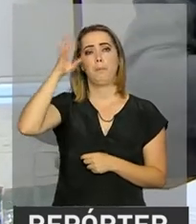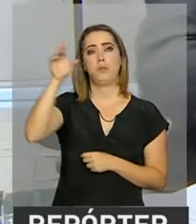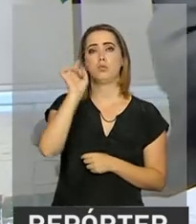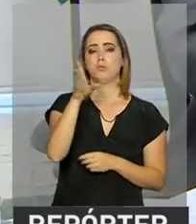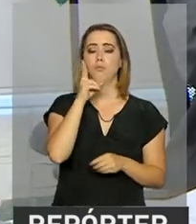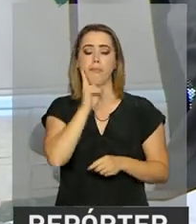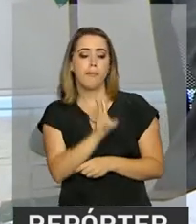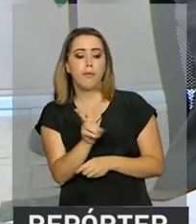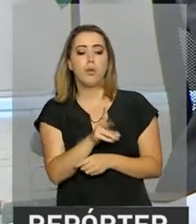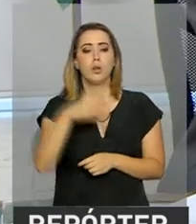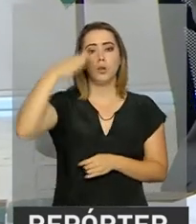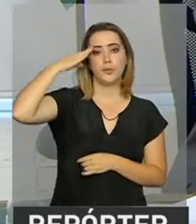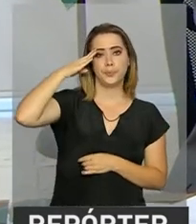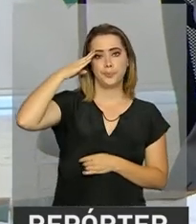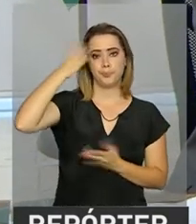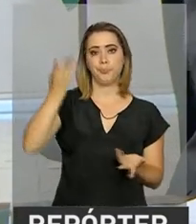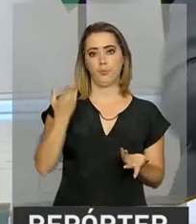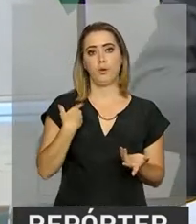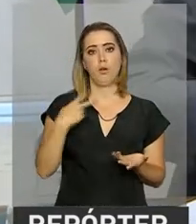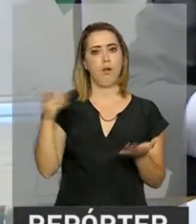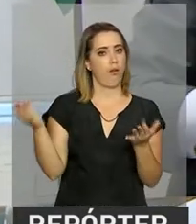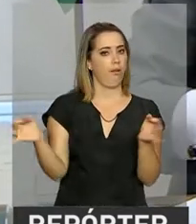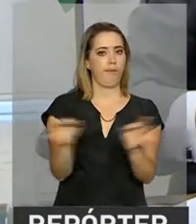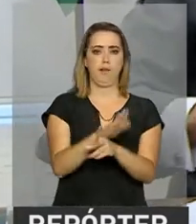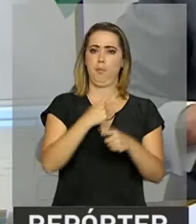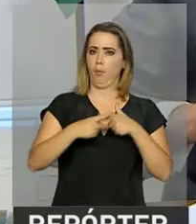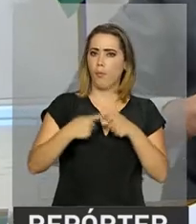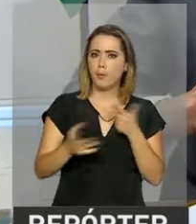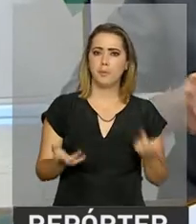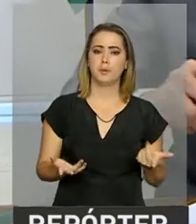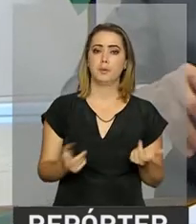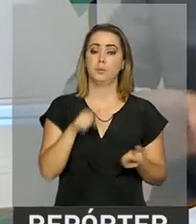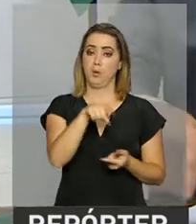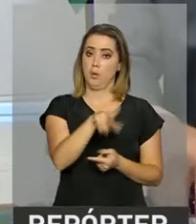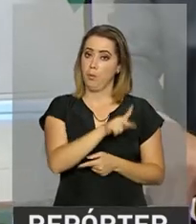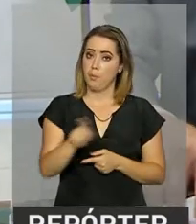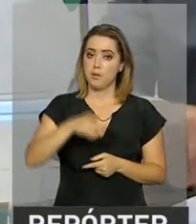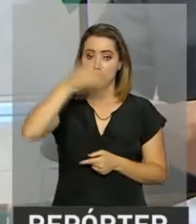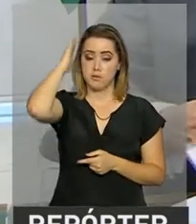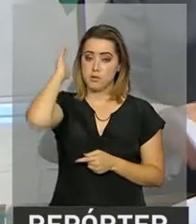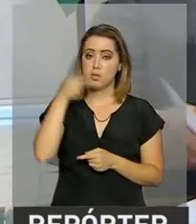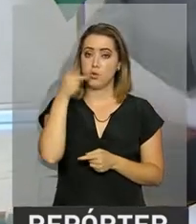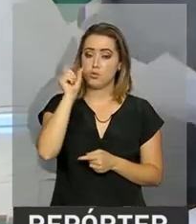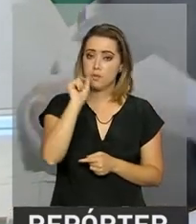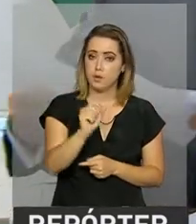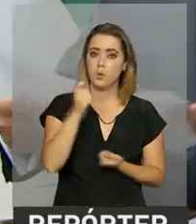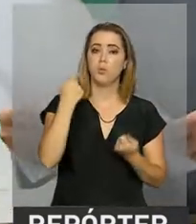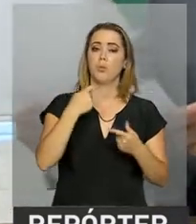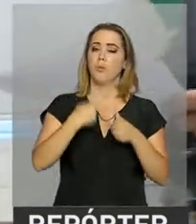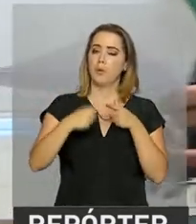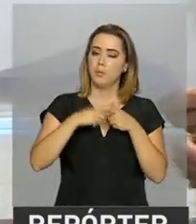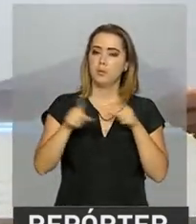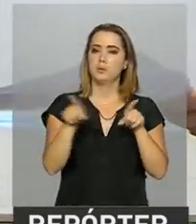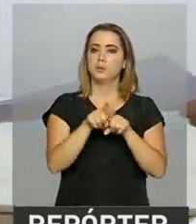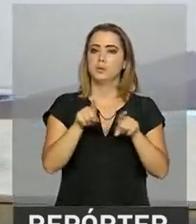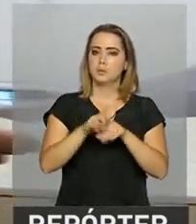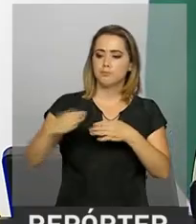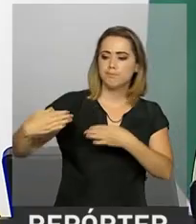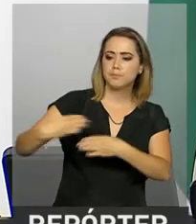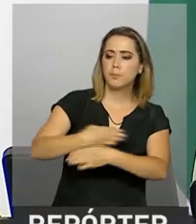nas penitenciárias estaduais vão resolver o problema para michel temer a questão também passa pelas fronteiras